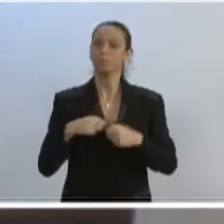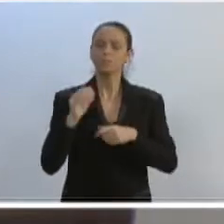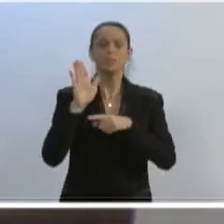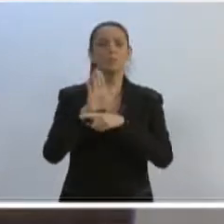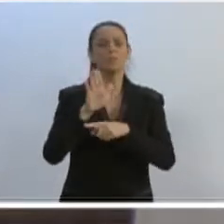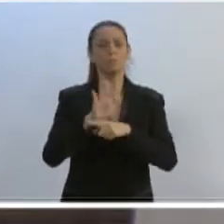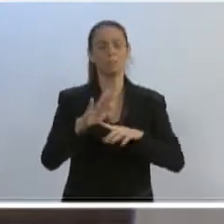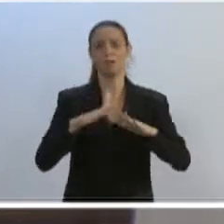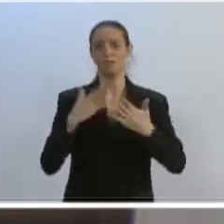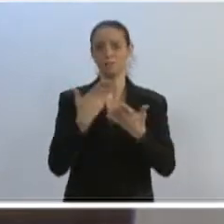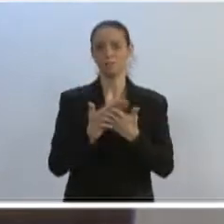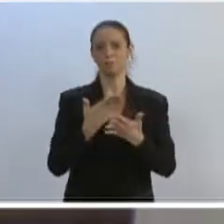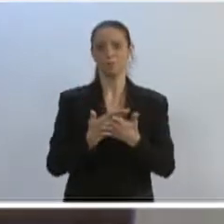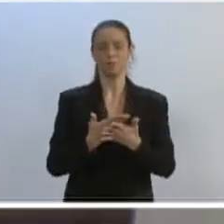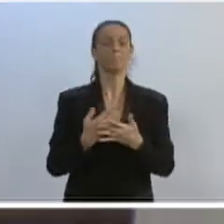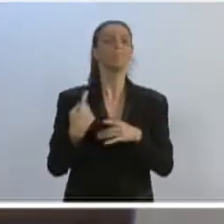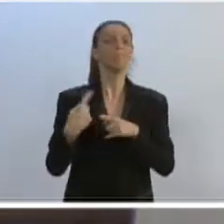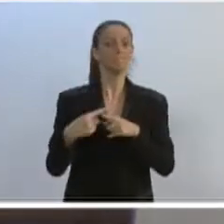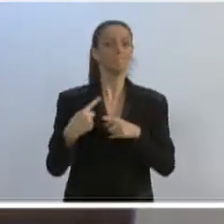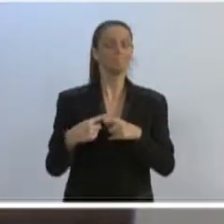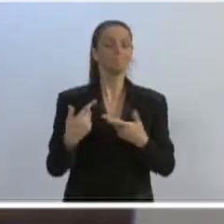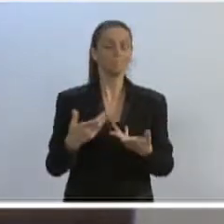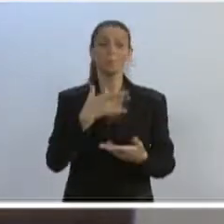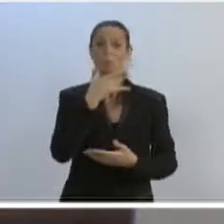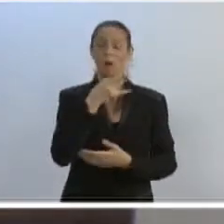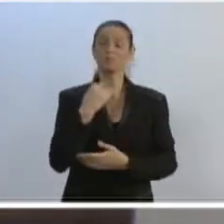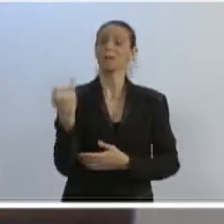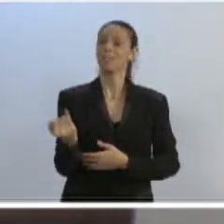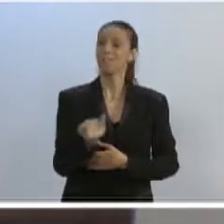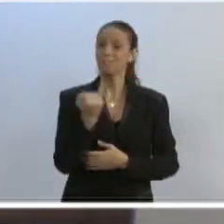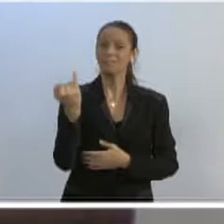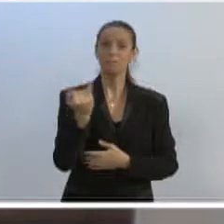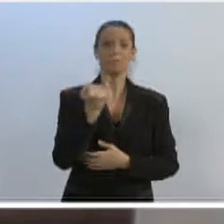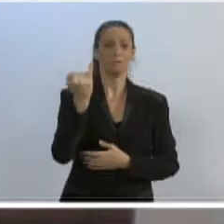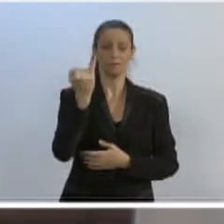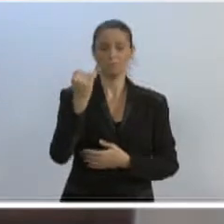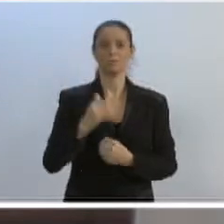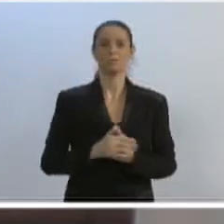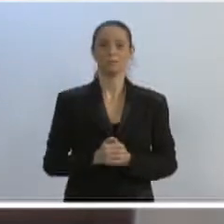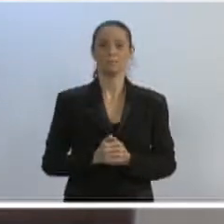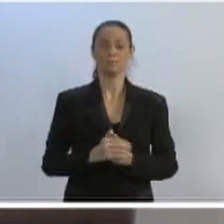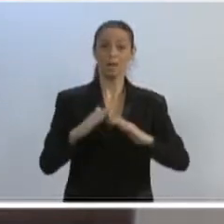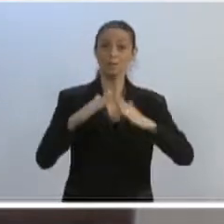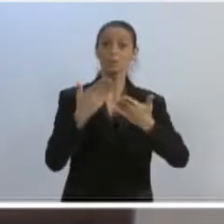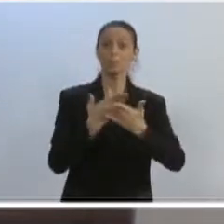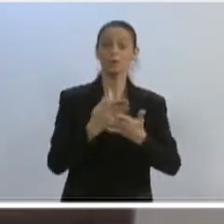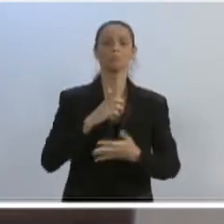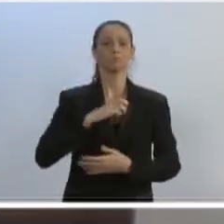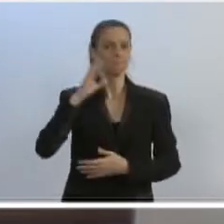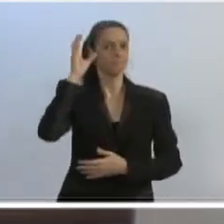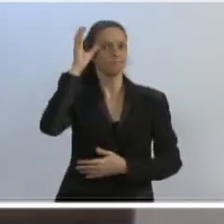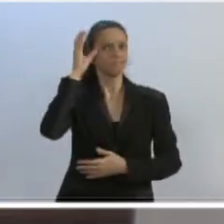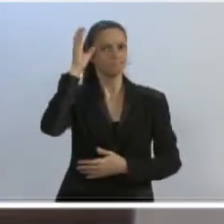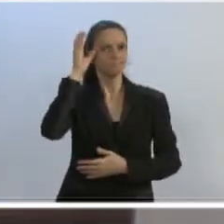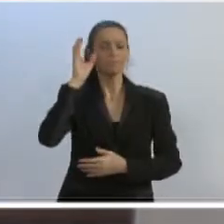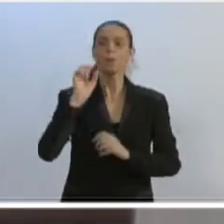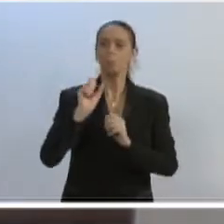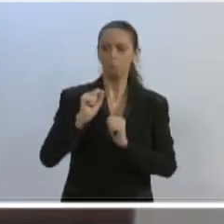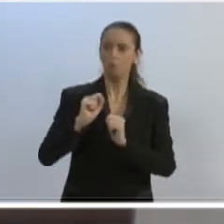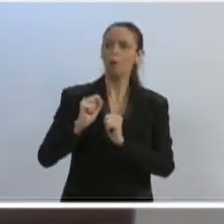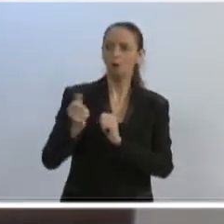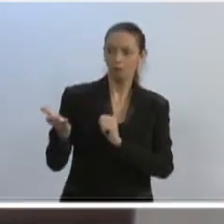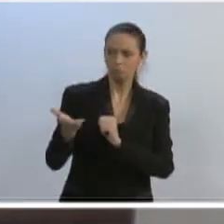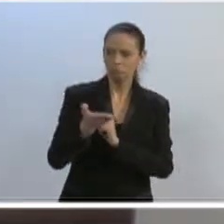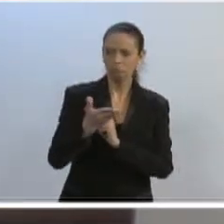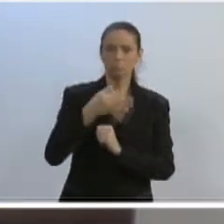do canário eu acho que é muito importante eles até têm a consciência é conseguido nove vereador